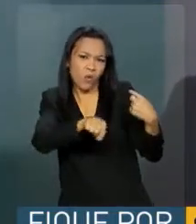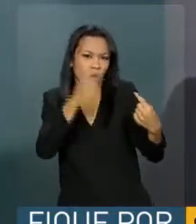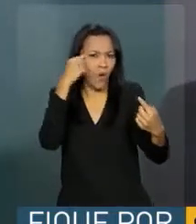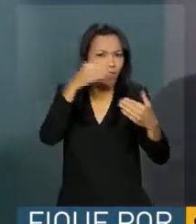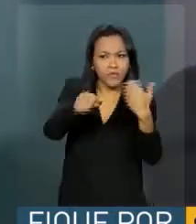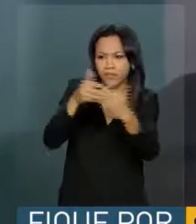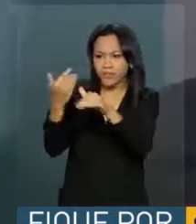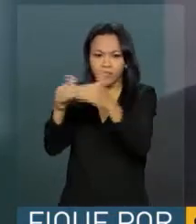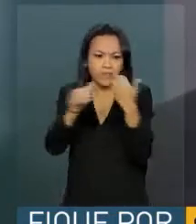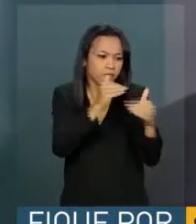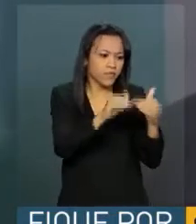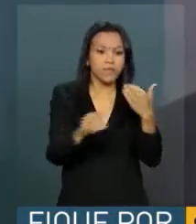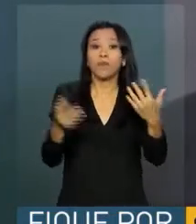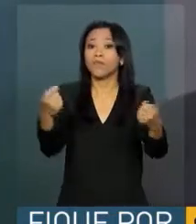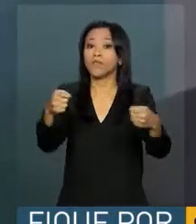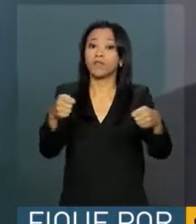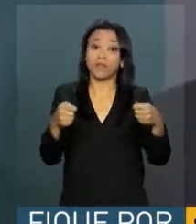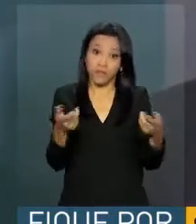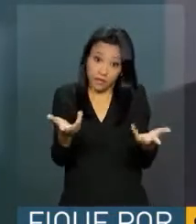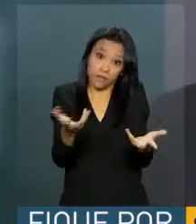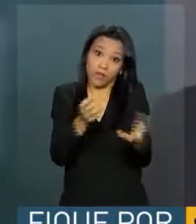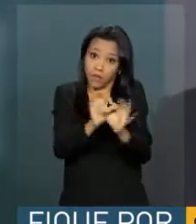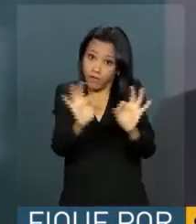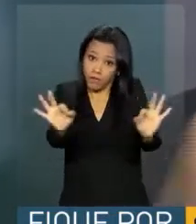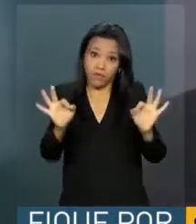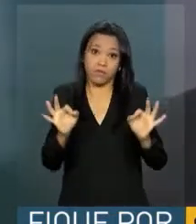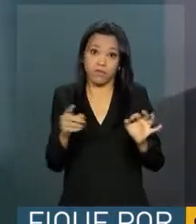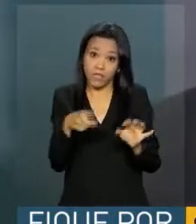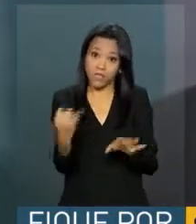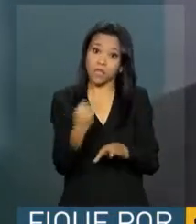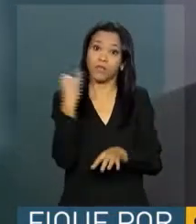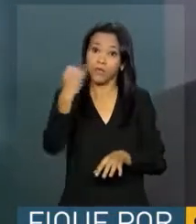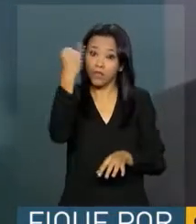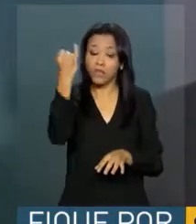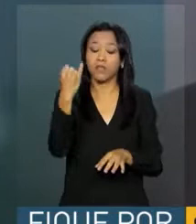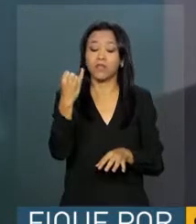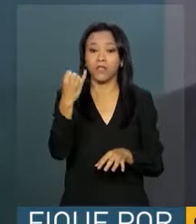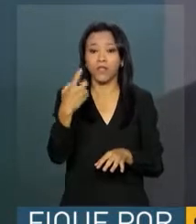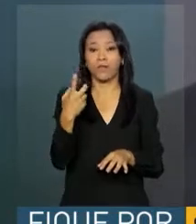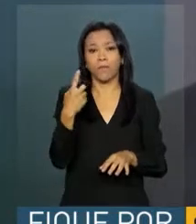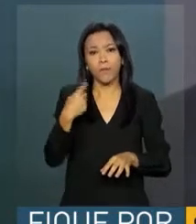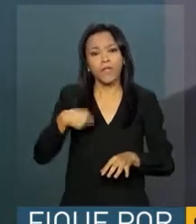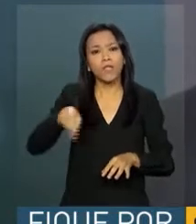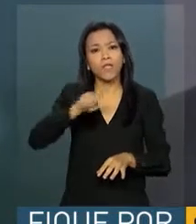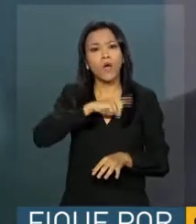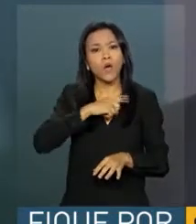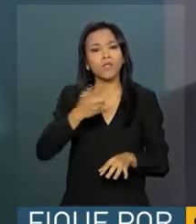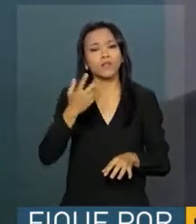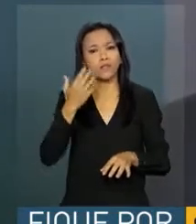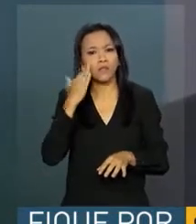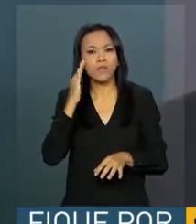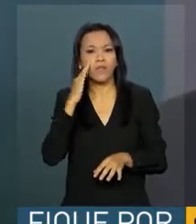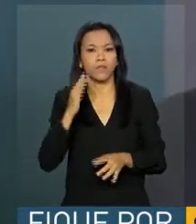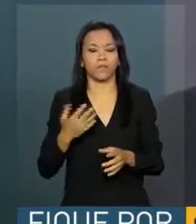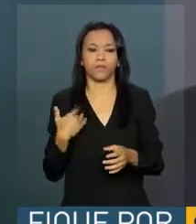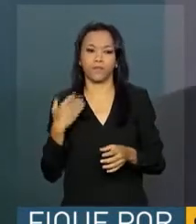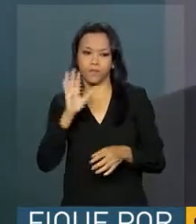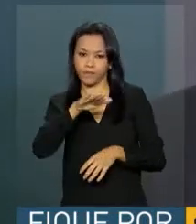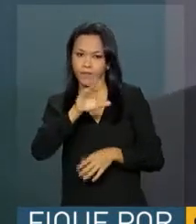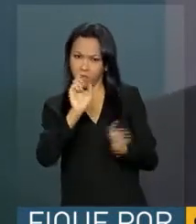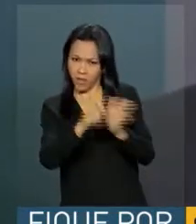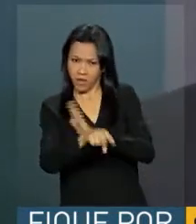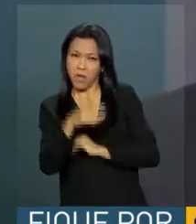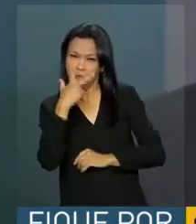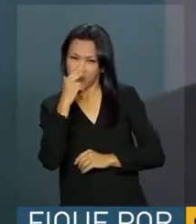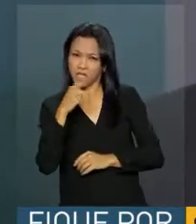não. Só isenção é que vai mexer, é ótimo, é muito importante que nós ouçamos a sociedade como um todo. Mas a gente já viu repercussão